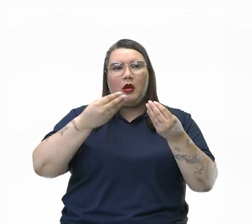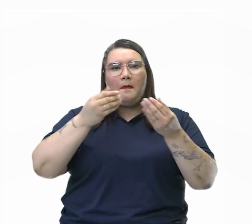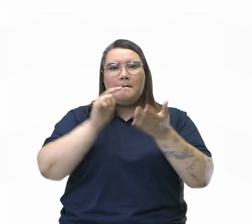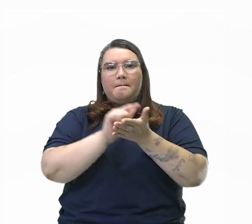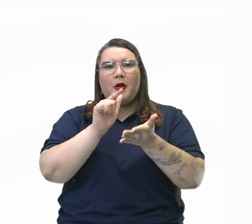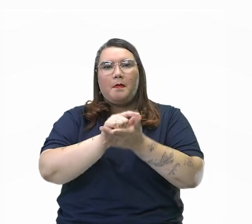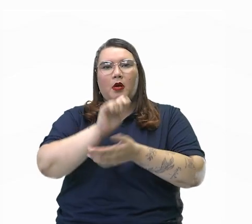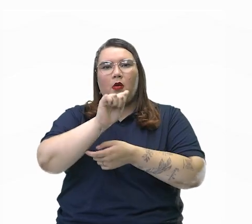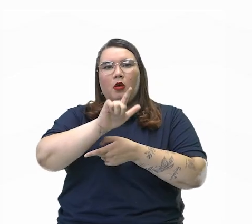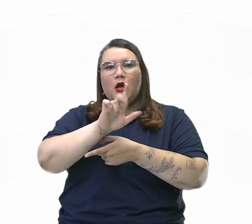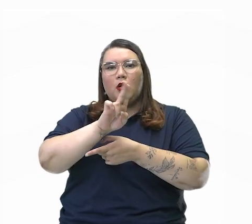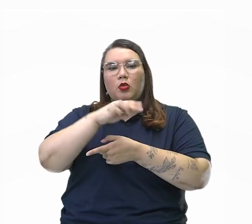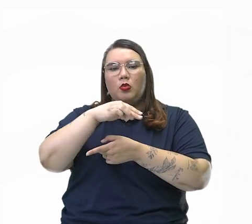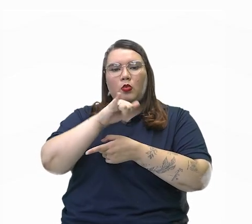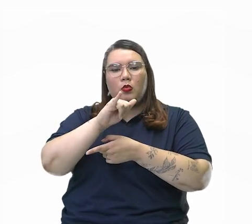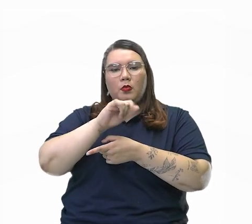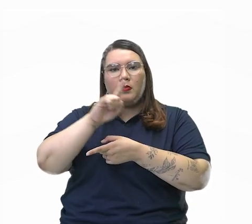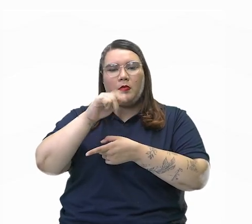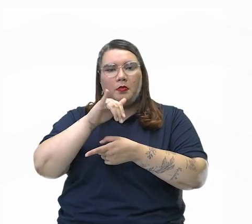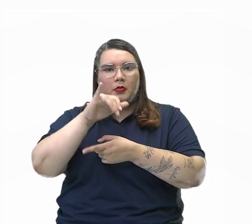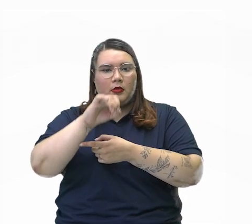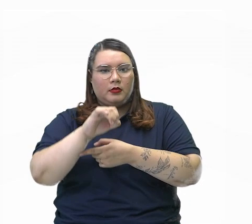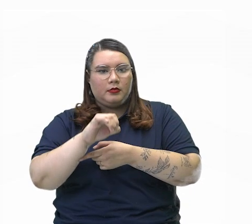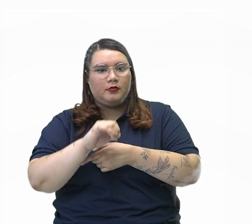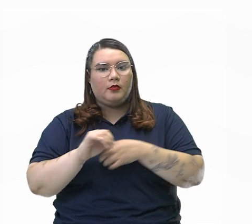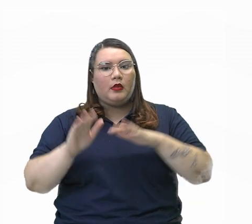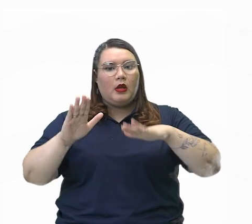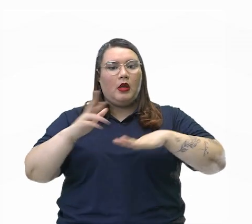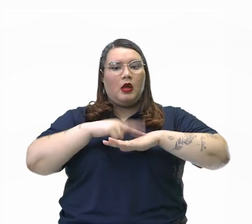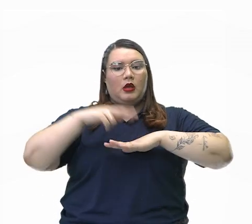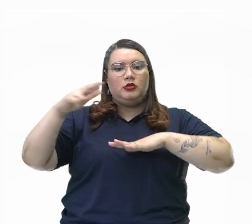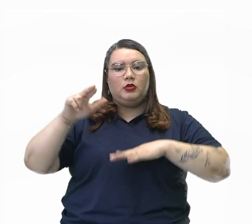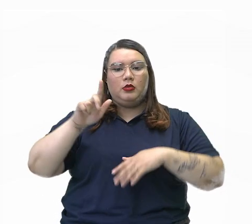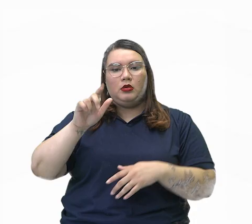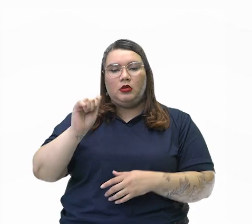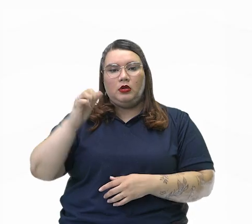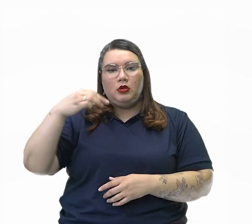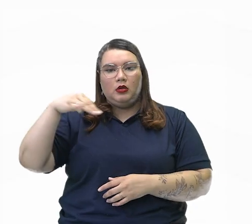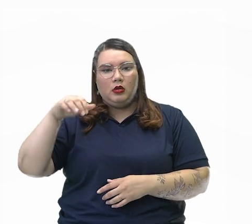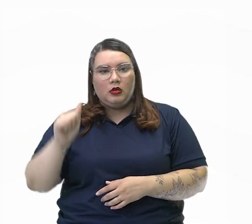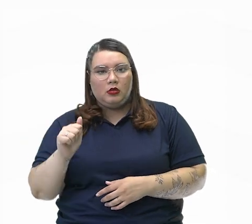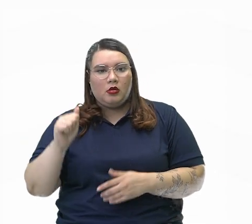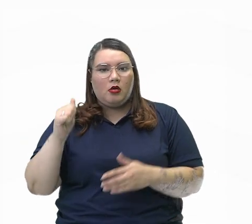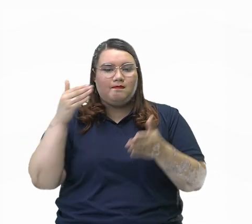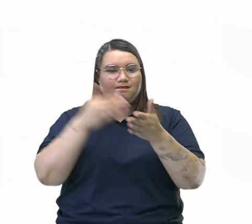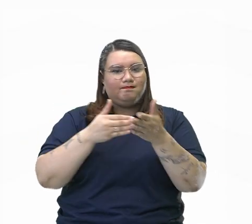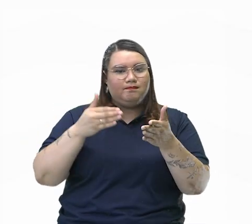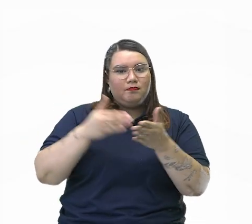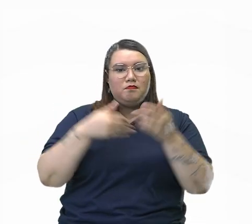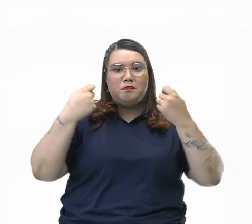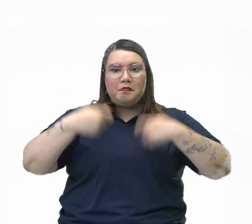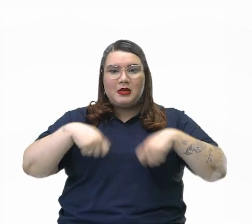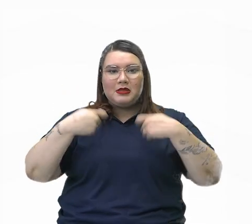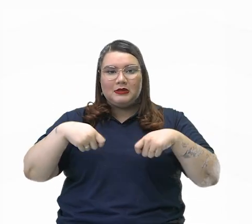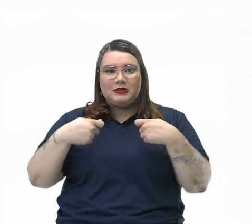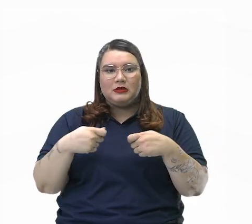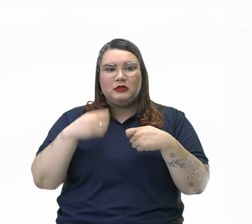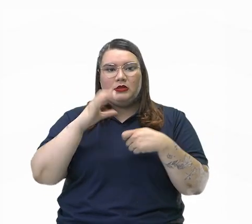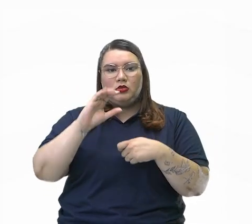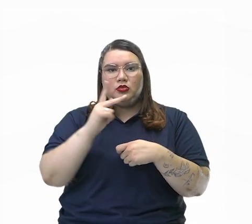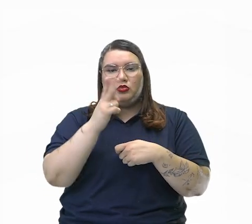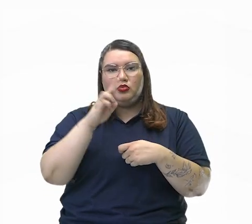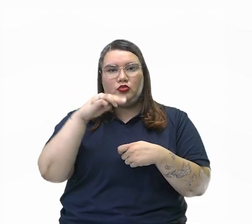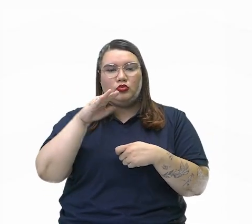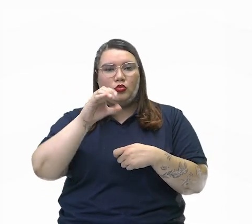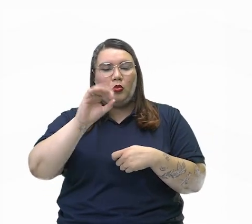gama, temos aí uma alta penetração, precisa de chumbo ou concreto para